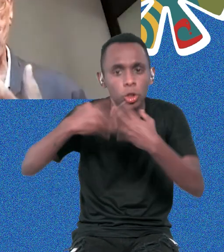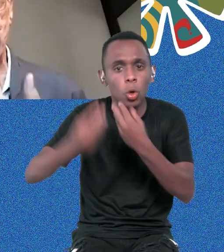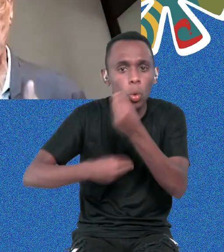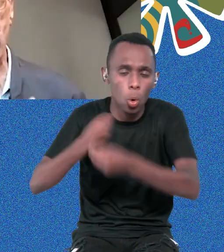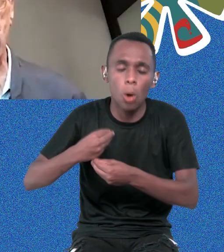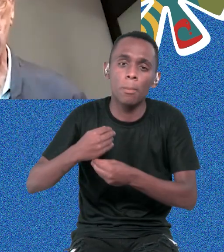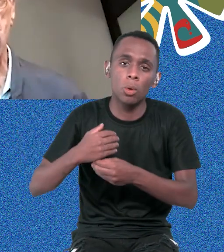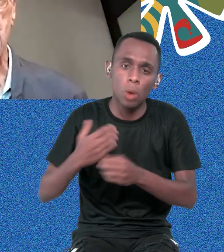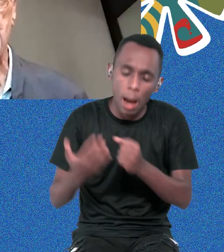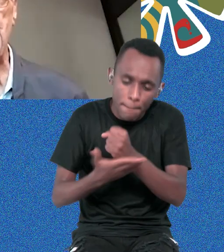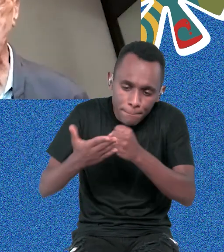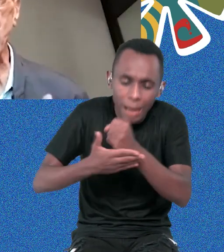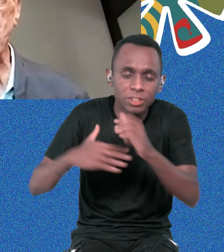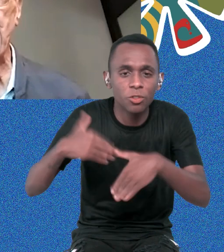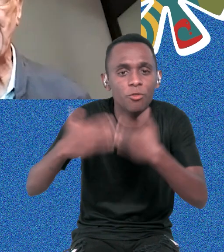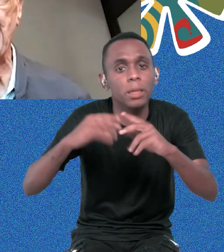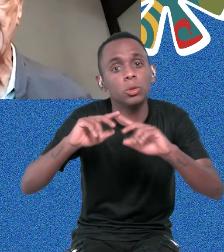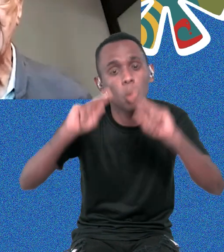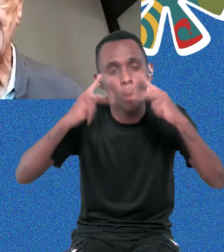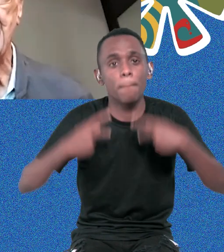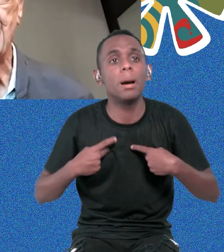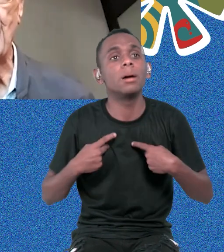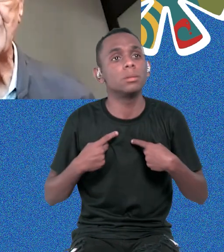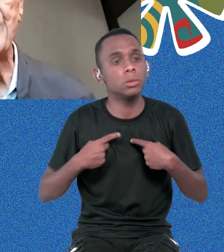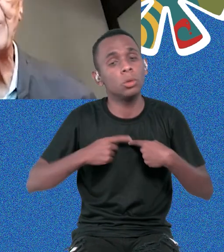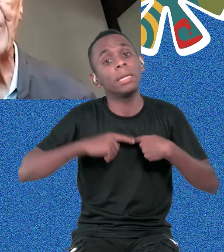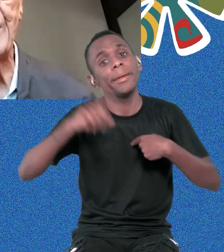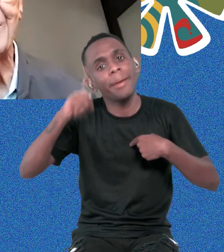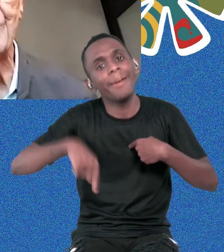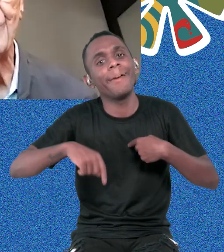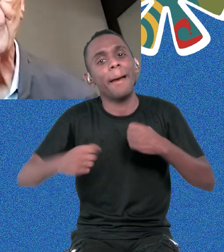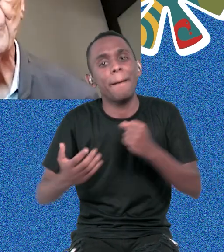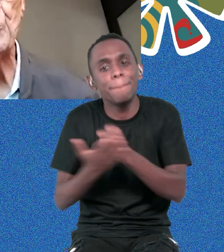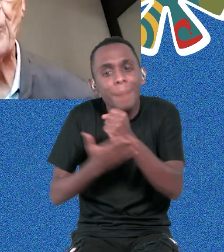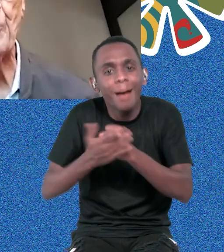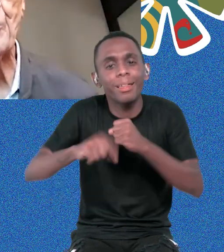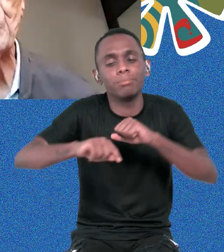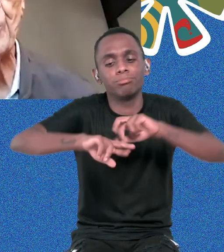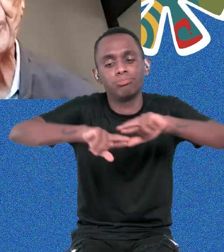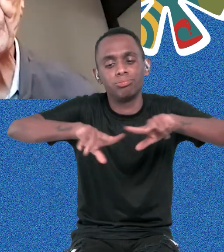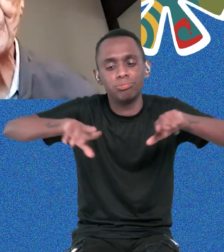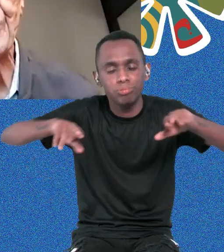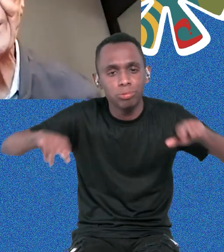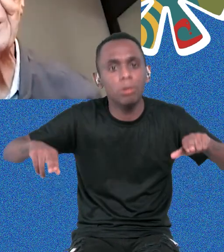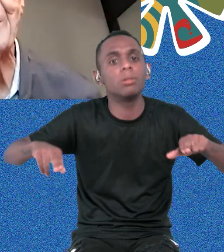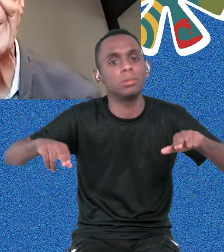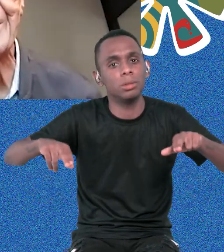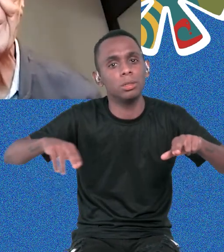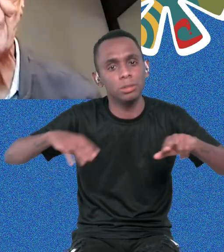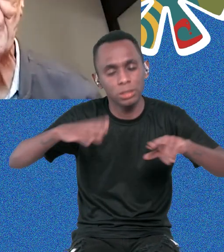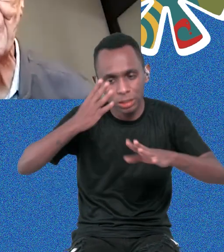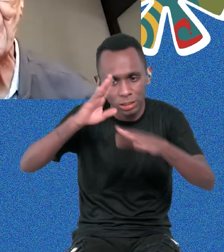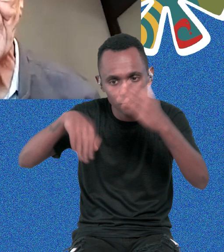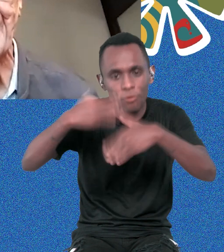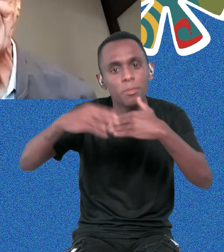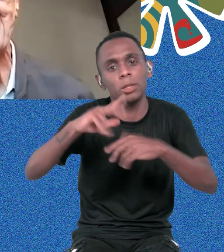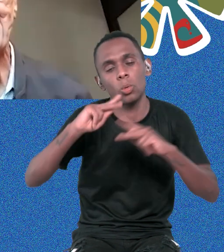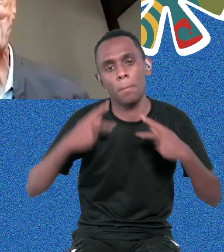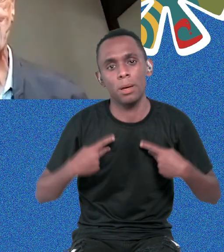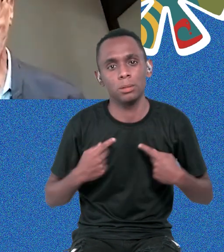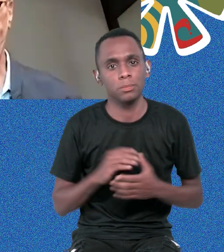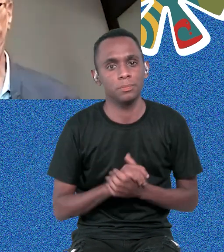matrizes de formação humana, se diversificaram com a diversificação dos próprios sujeitos dessas matrizes de formação